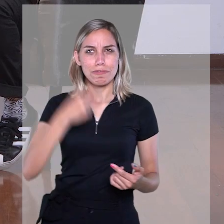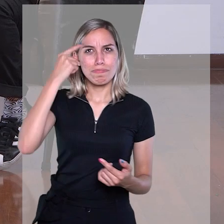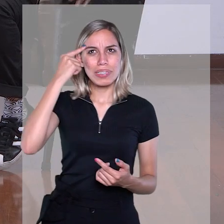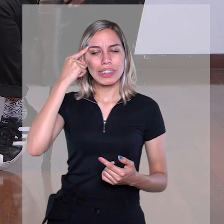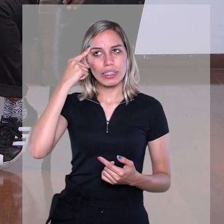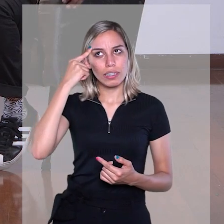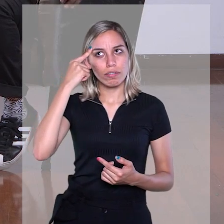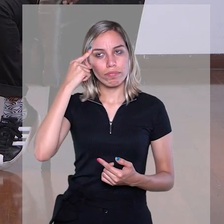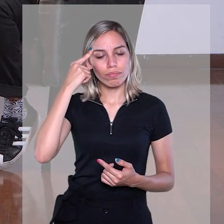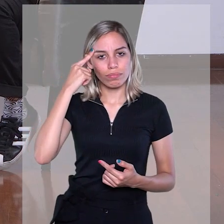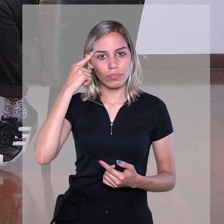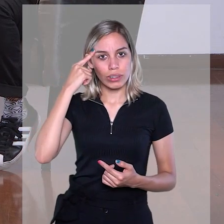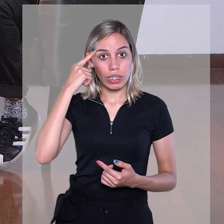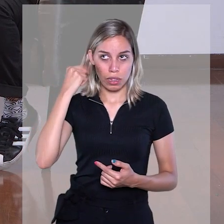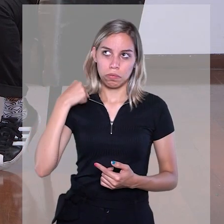Tinha eu 18 anos.